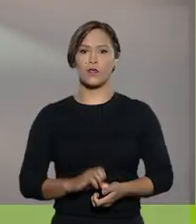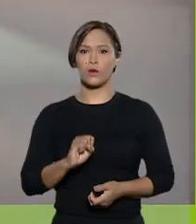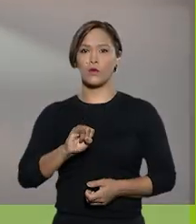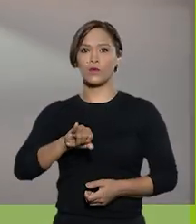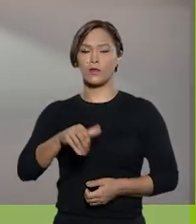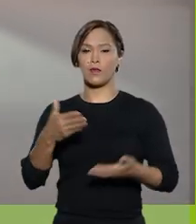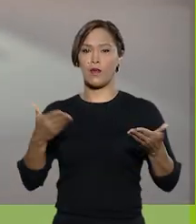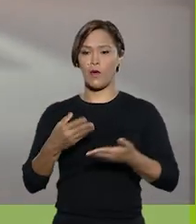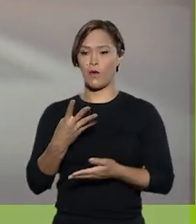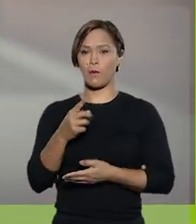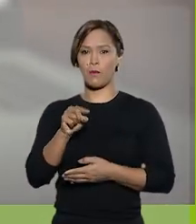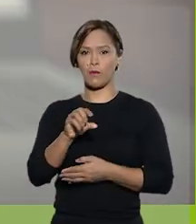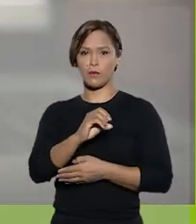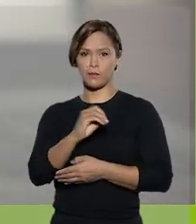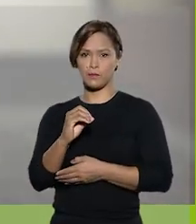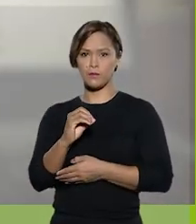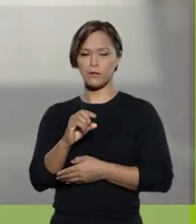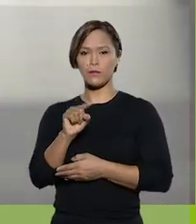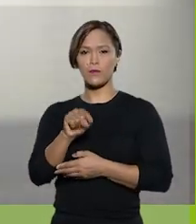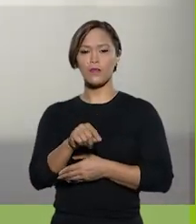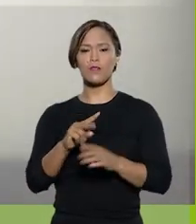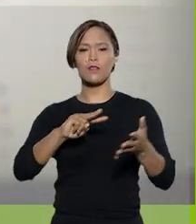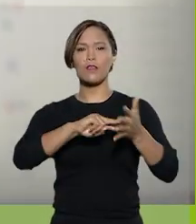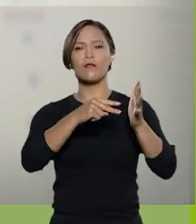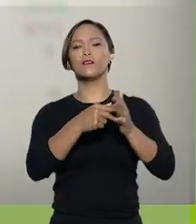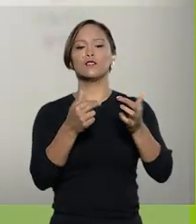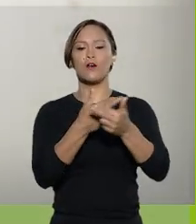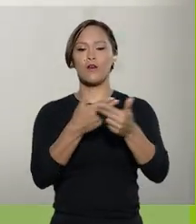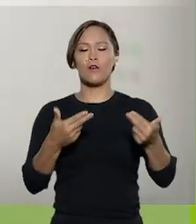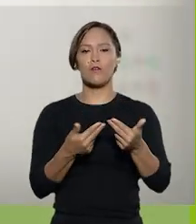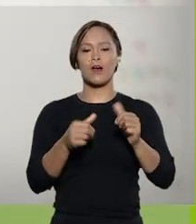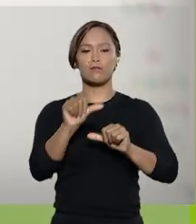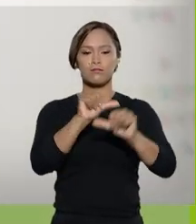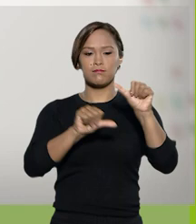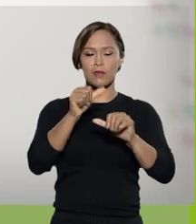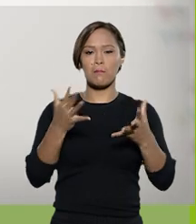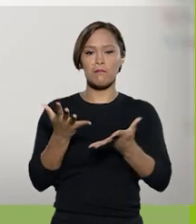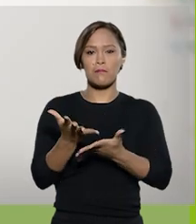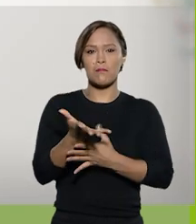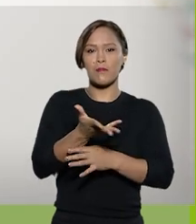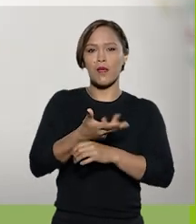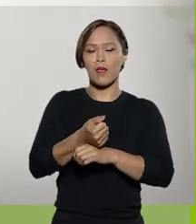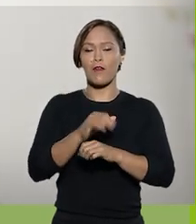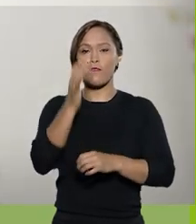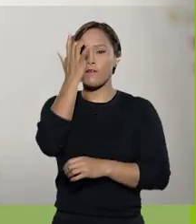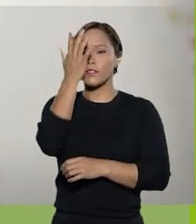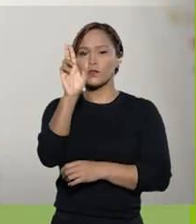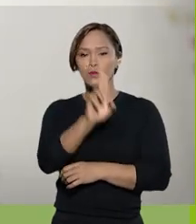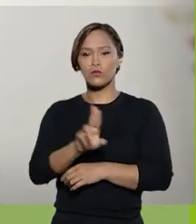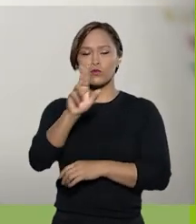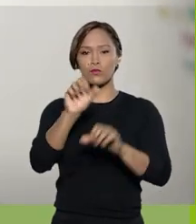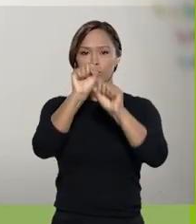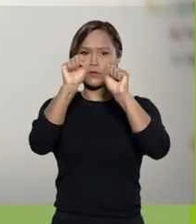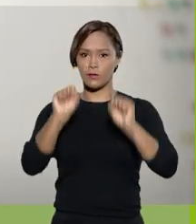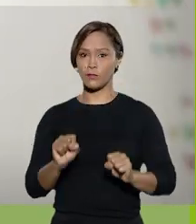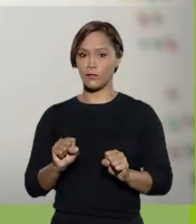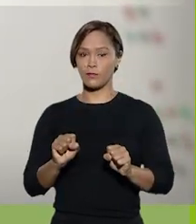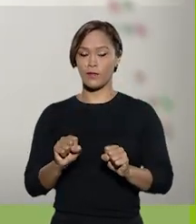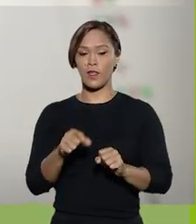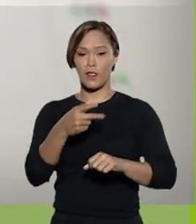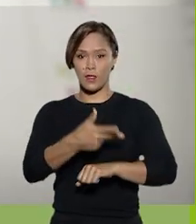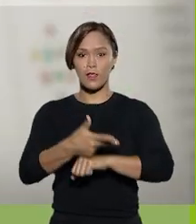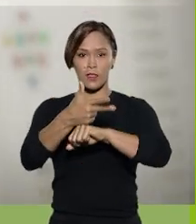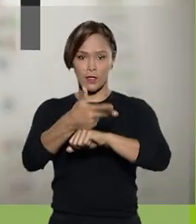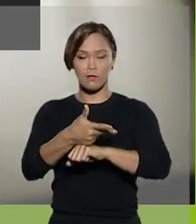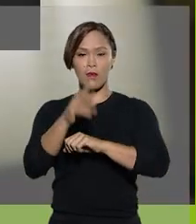O SEI agora é 4.0. Na versão, várias ferramentas foram aprimoradas para facilitar o uso do sistema. Neste